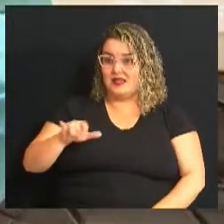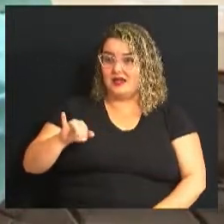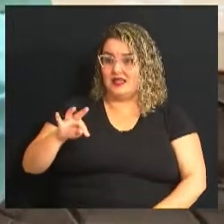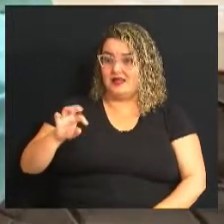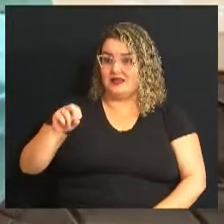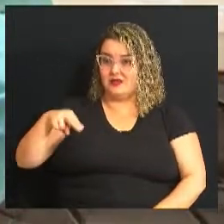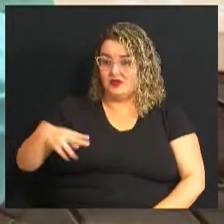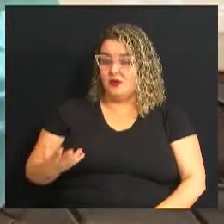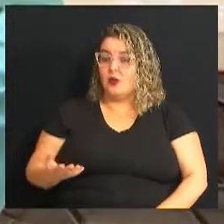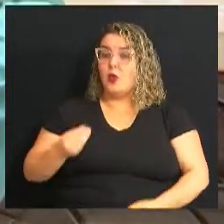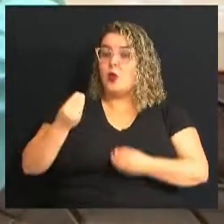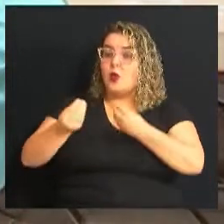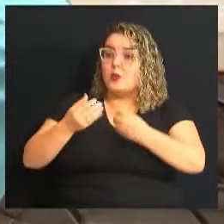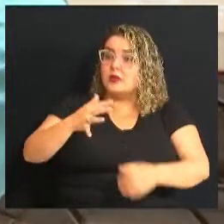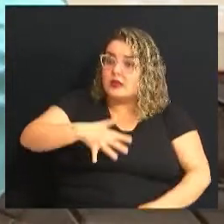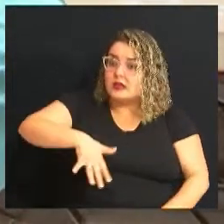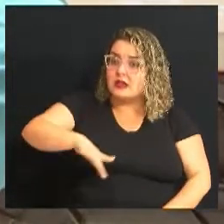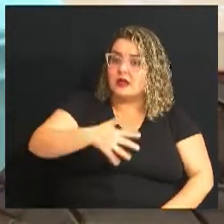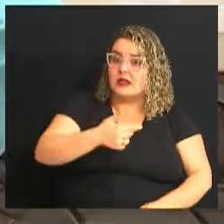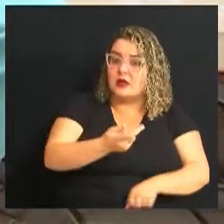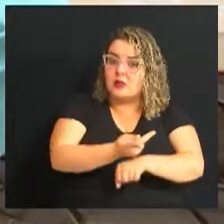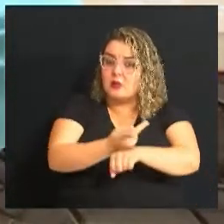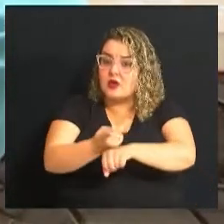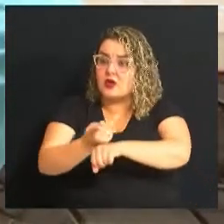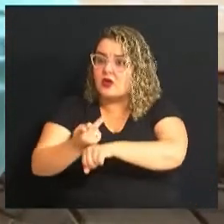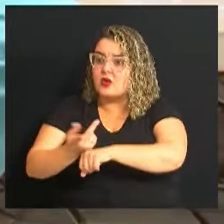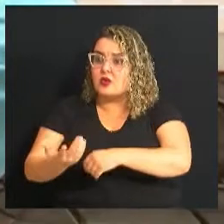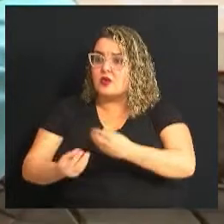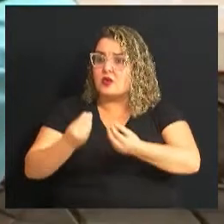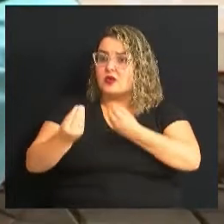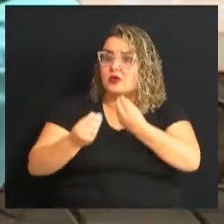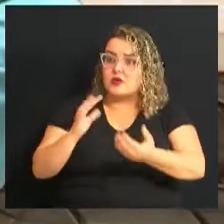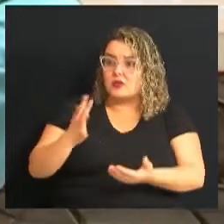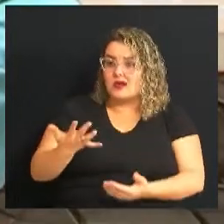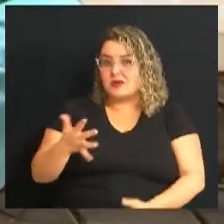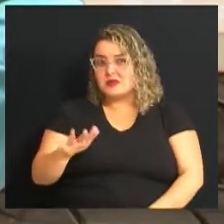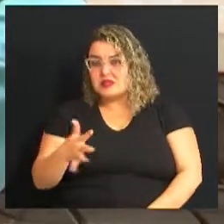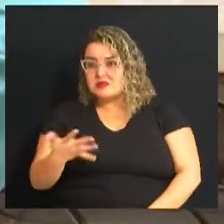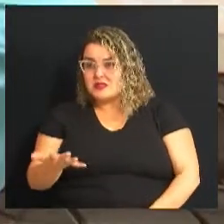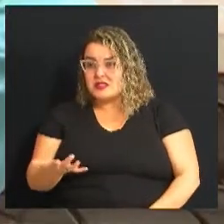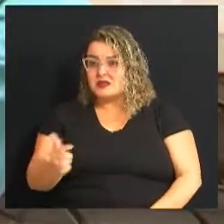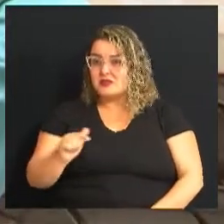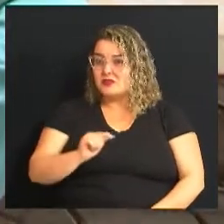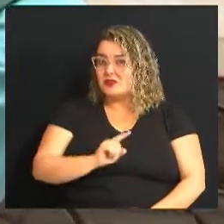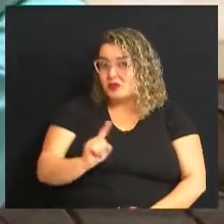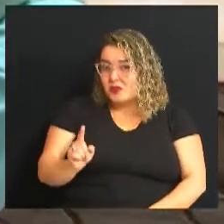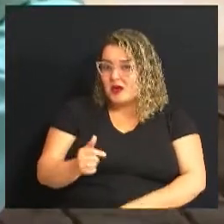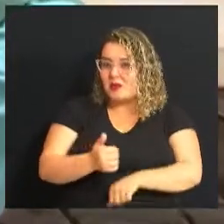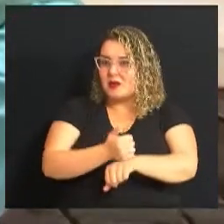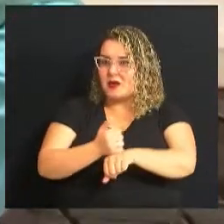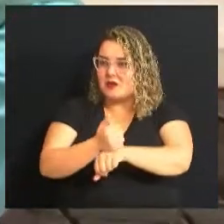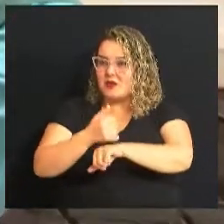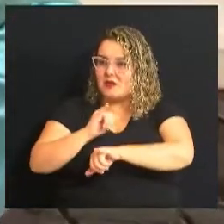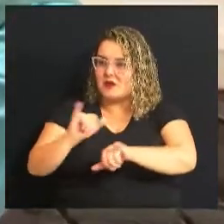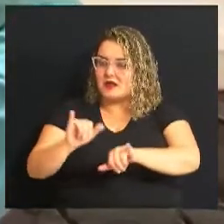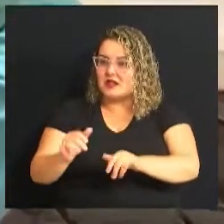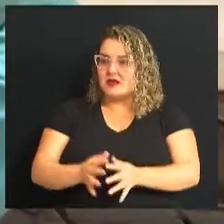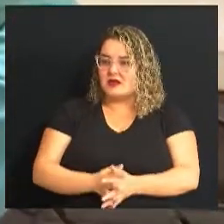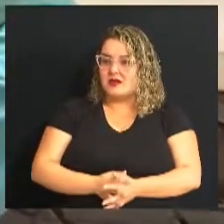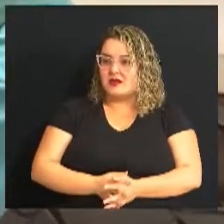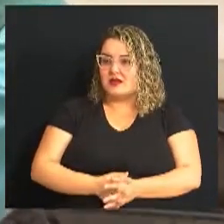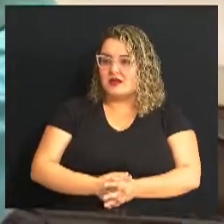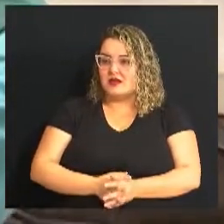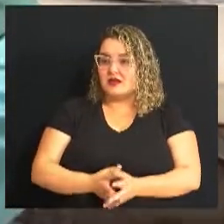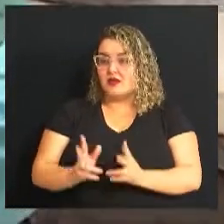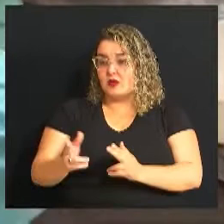mercado? O pessoal procura bastante, não muito, não é uma profissão muito divulgada, né? Sim, é igual você acabou de falar,